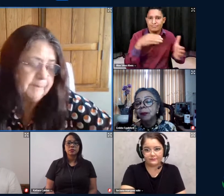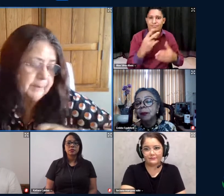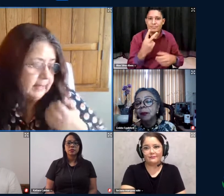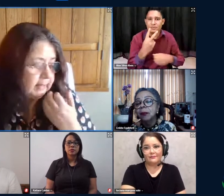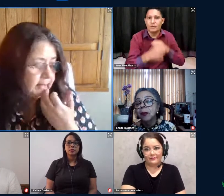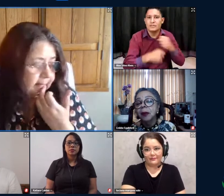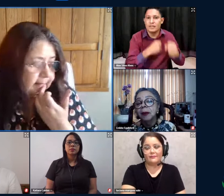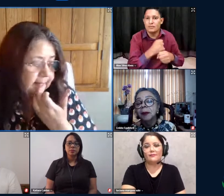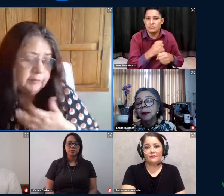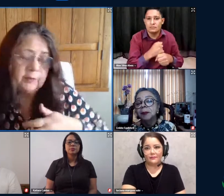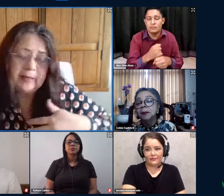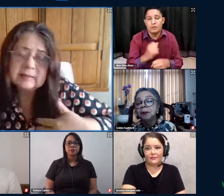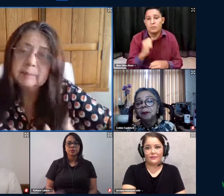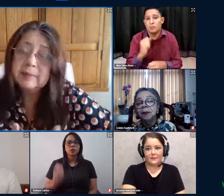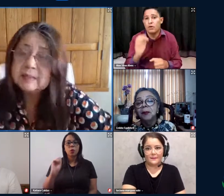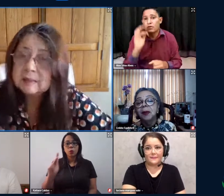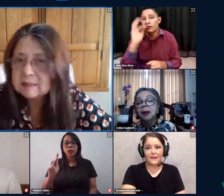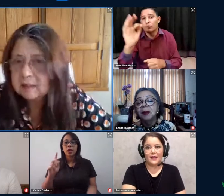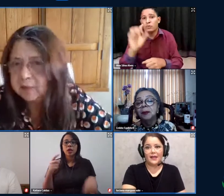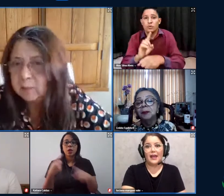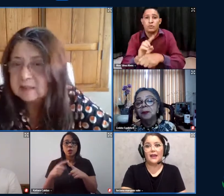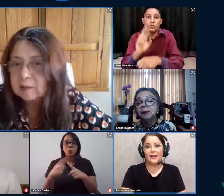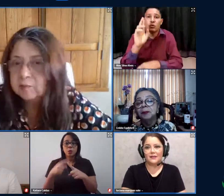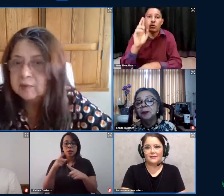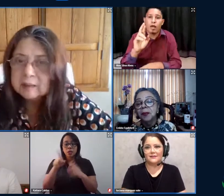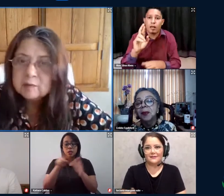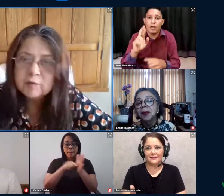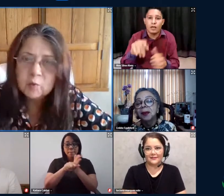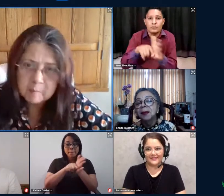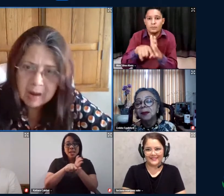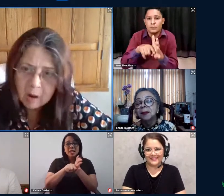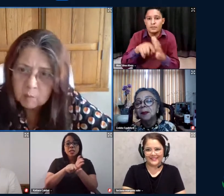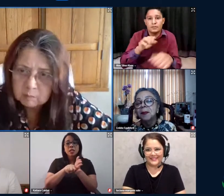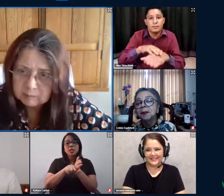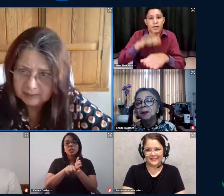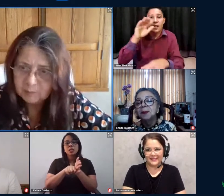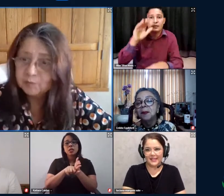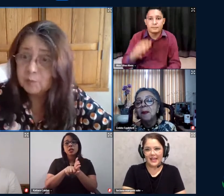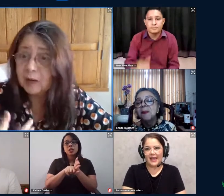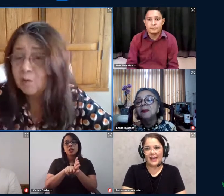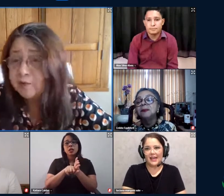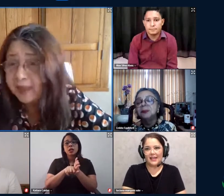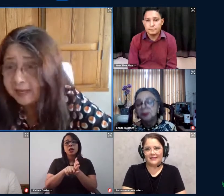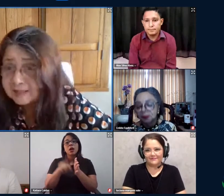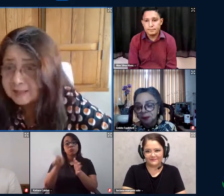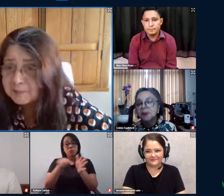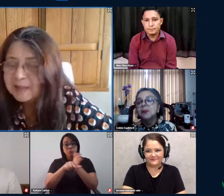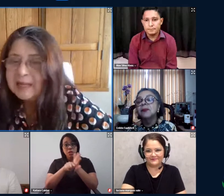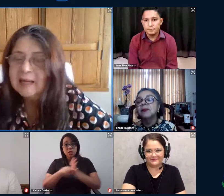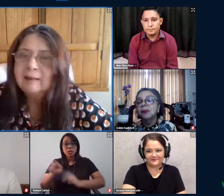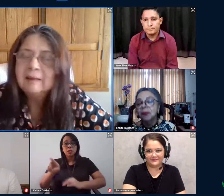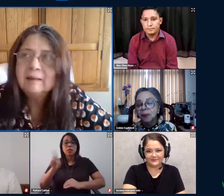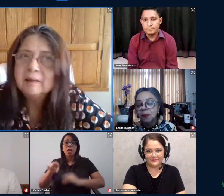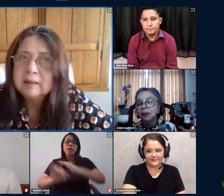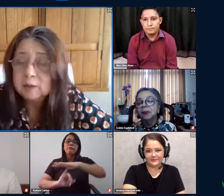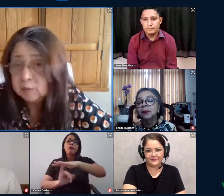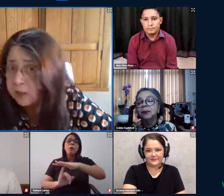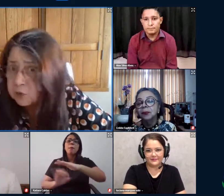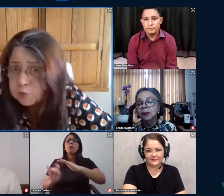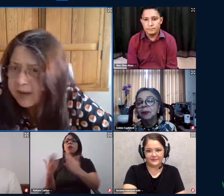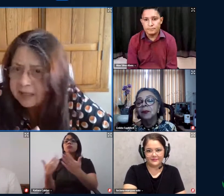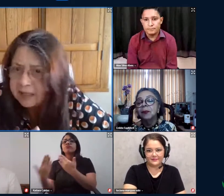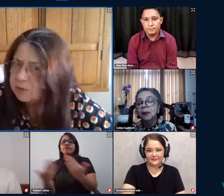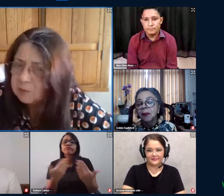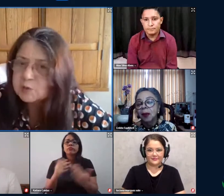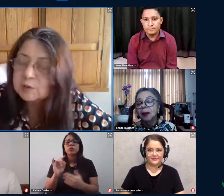Tá. É que essa pesquisa da frequência, ela foi informal, né? Houve uma conversa, e que eu